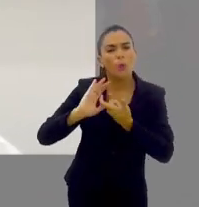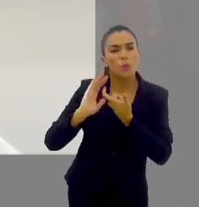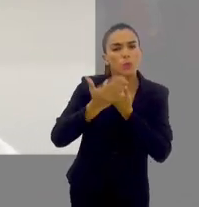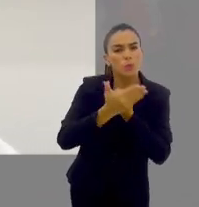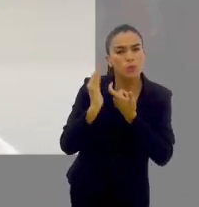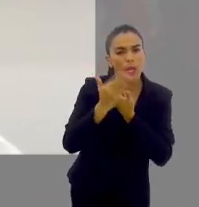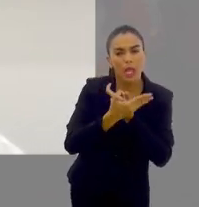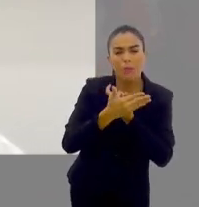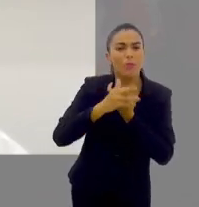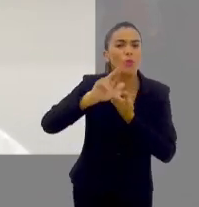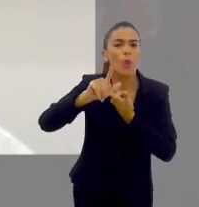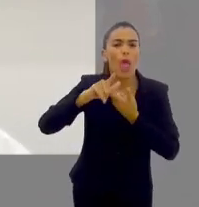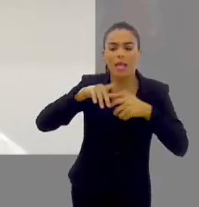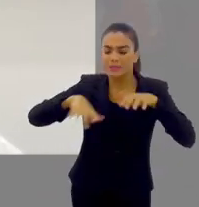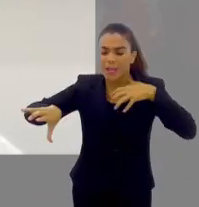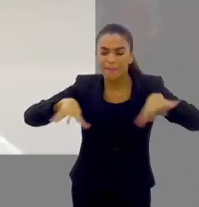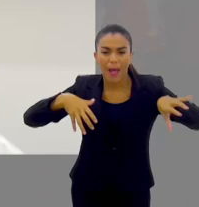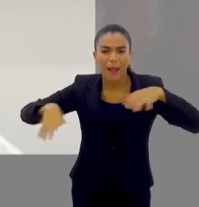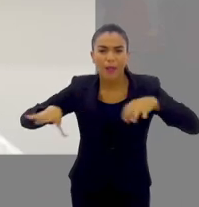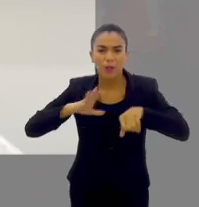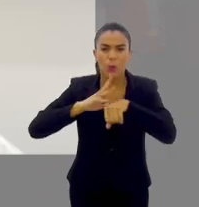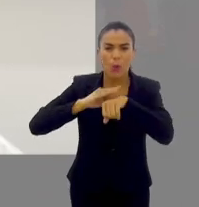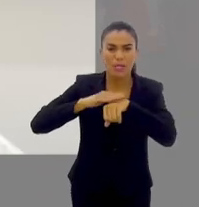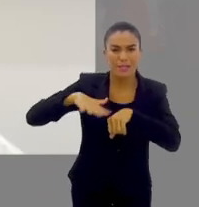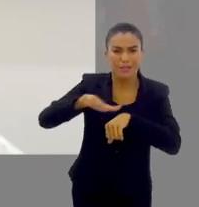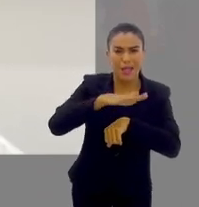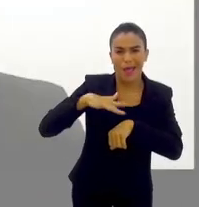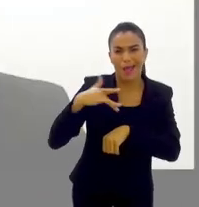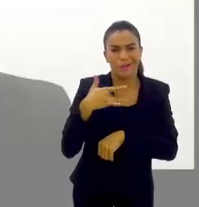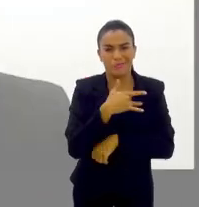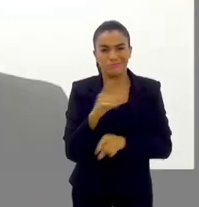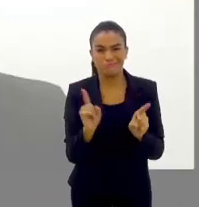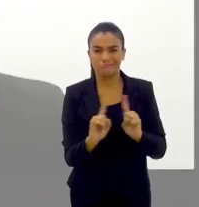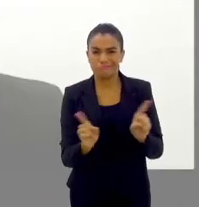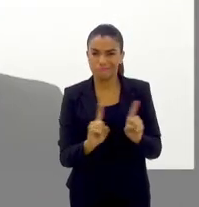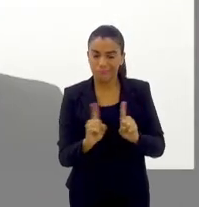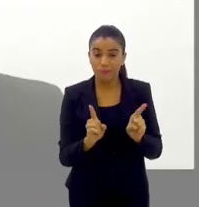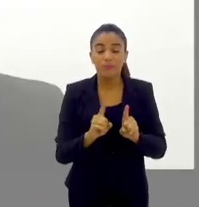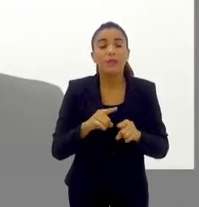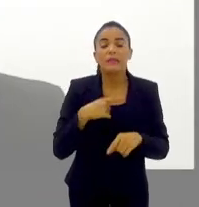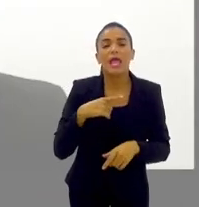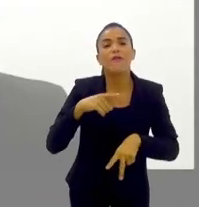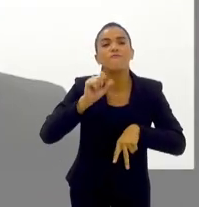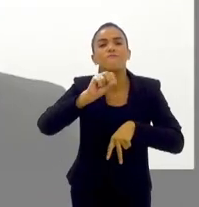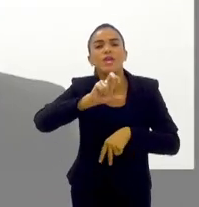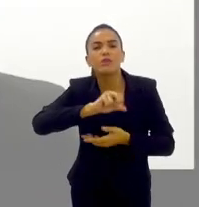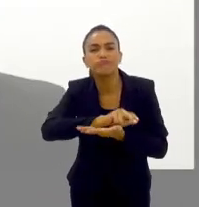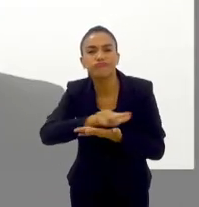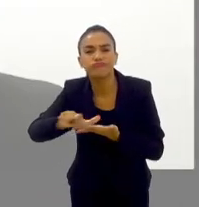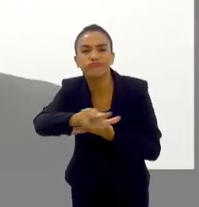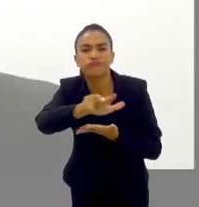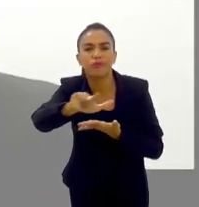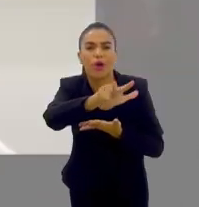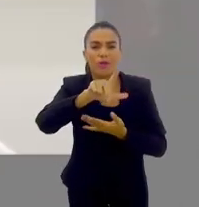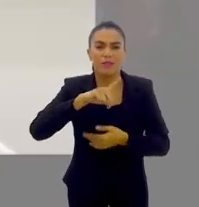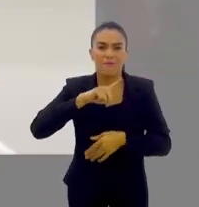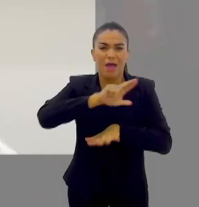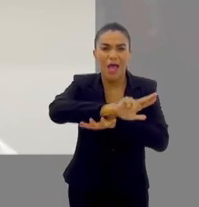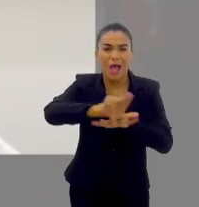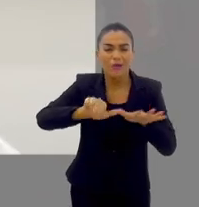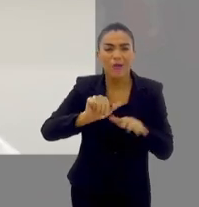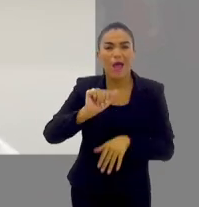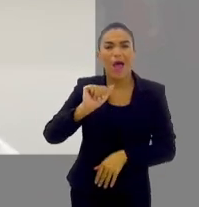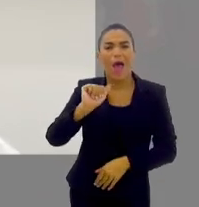termo que não é taxonômico, porém é um termo que envolve todos esses vírus que são carregados por artrópodes,